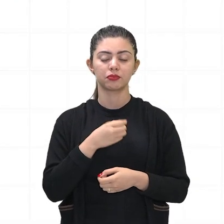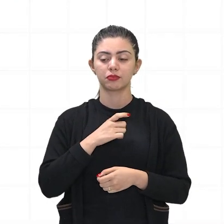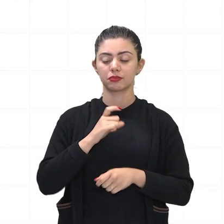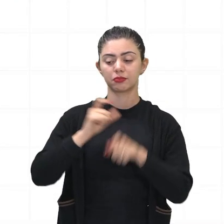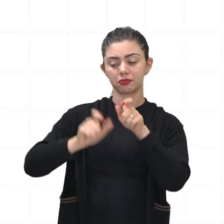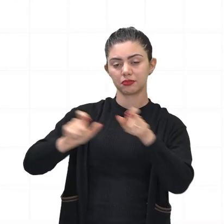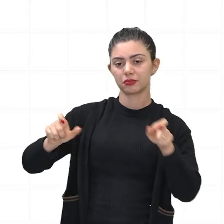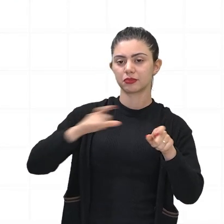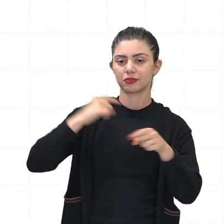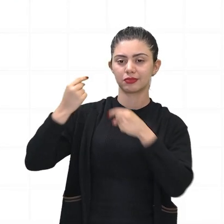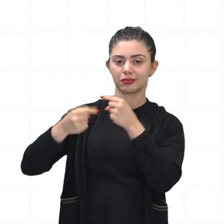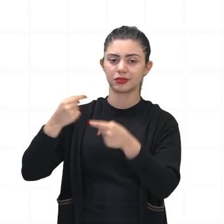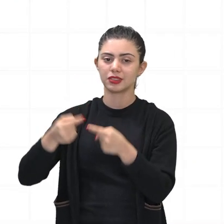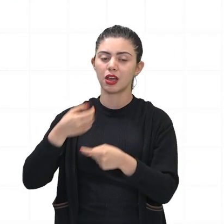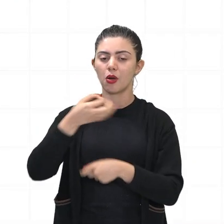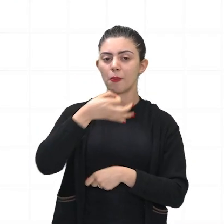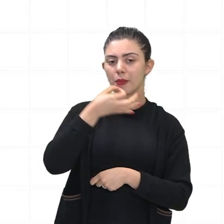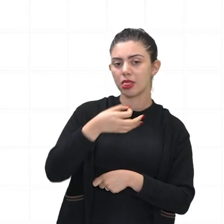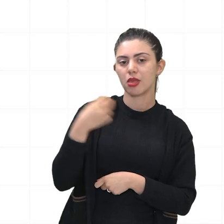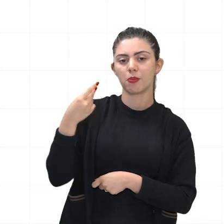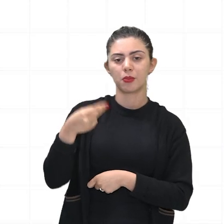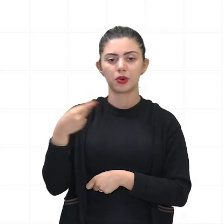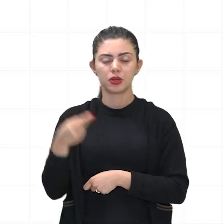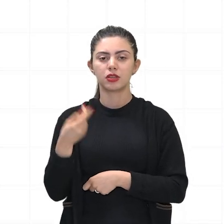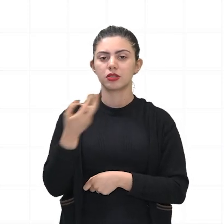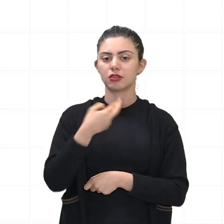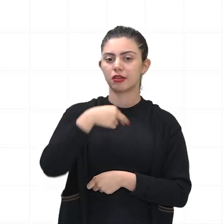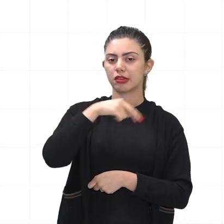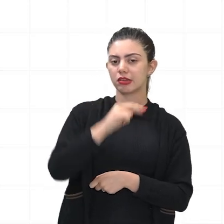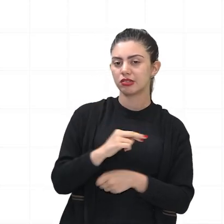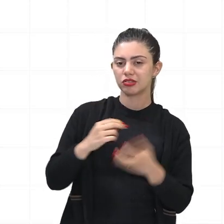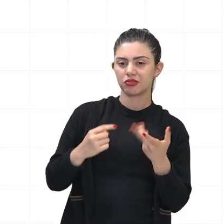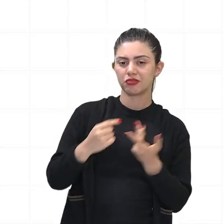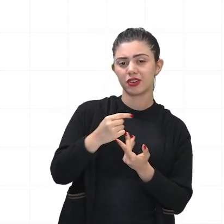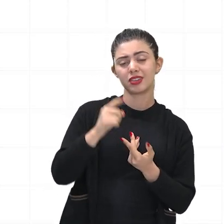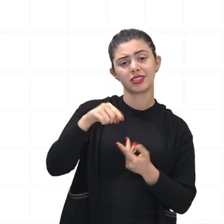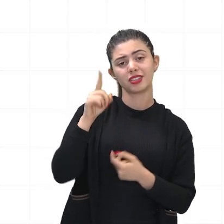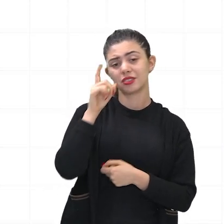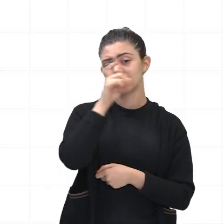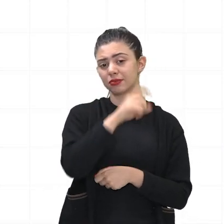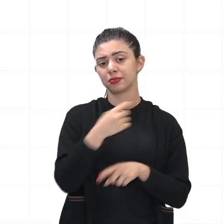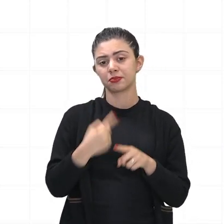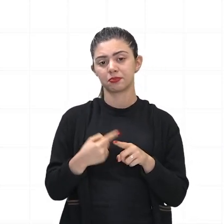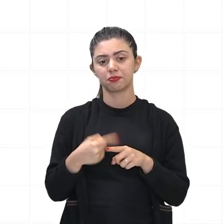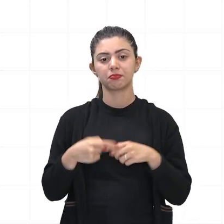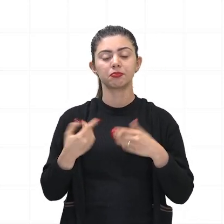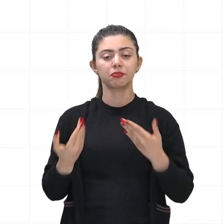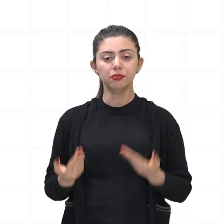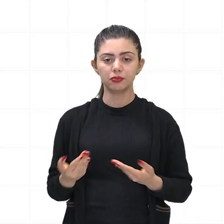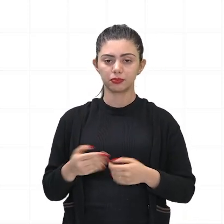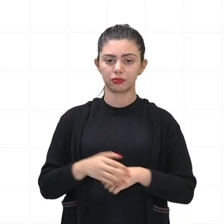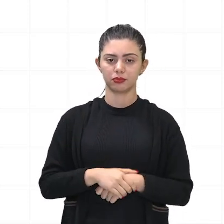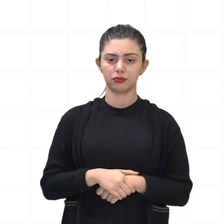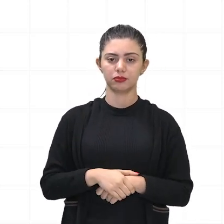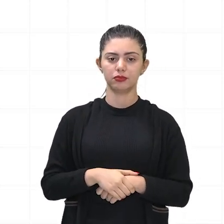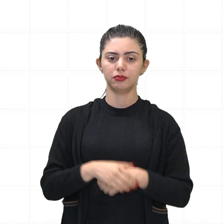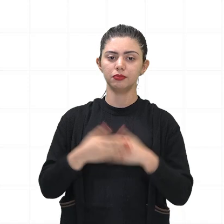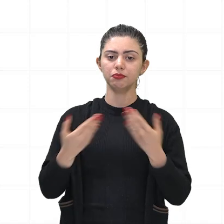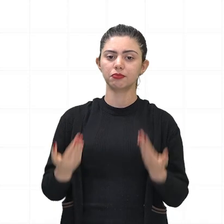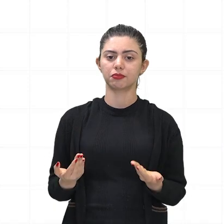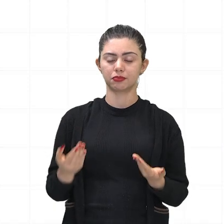distintas tradições, opiniões políticas e crenças religiosas podem ser desafiadores porque oferece uma